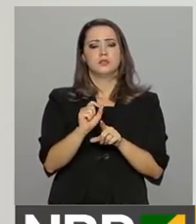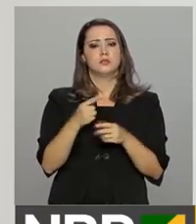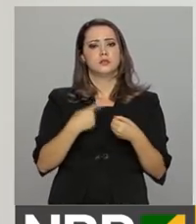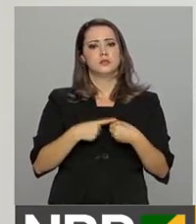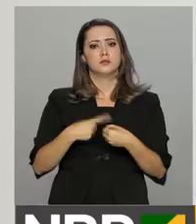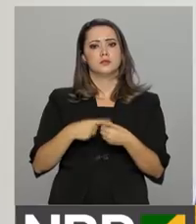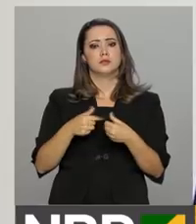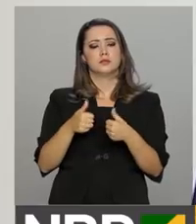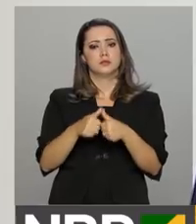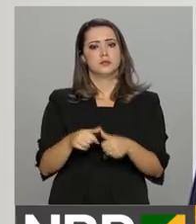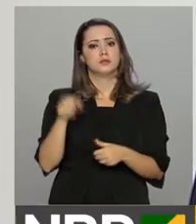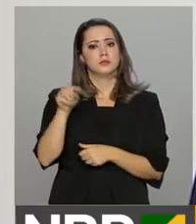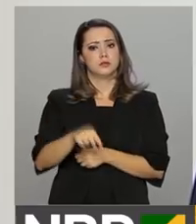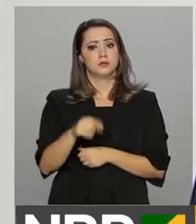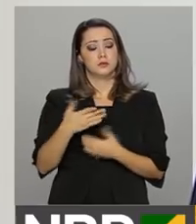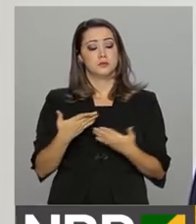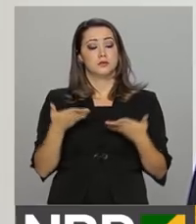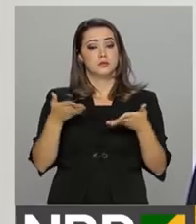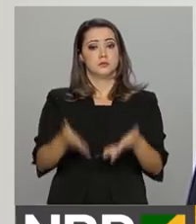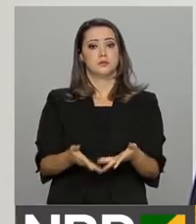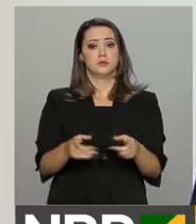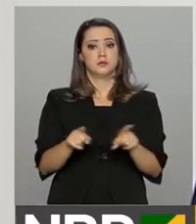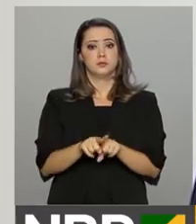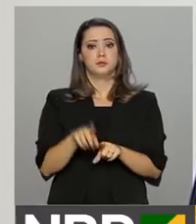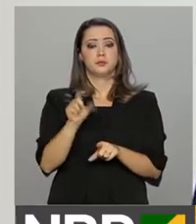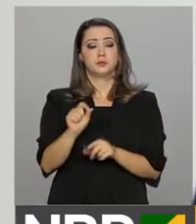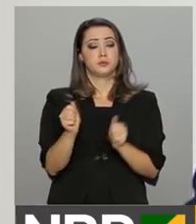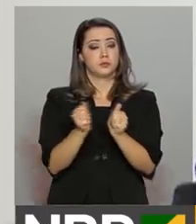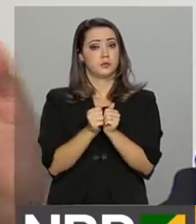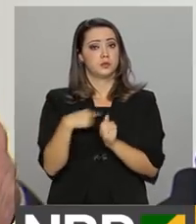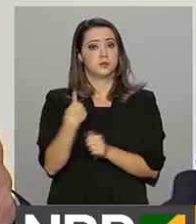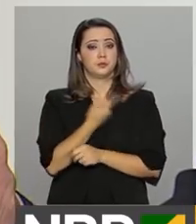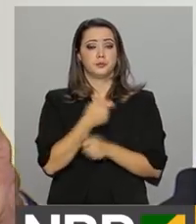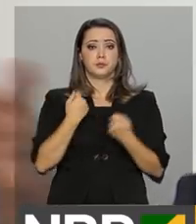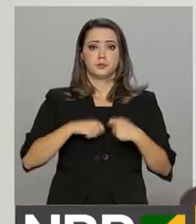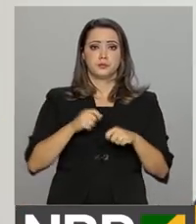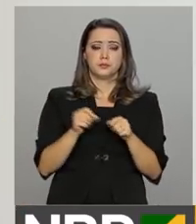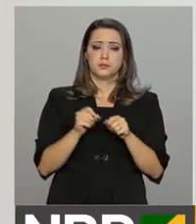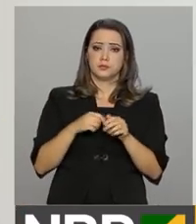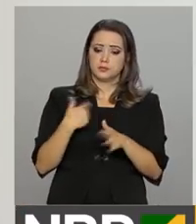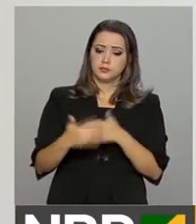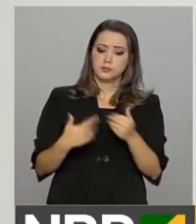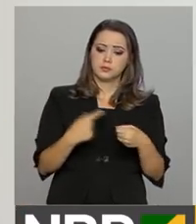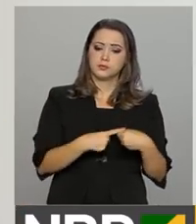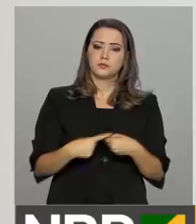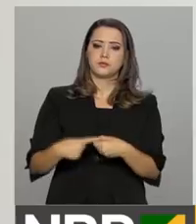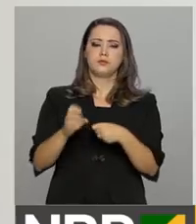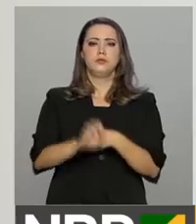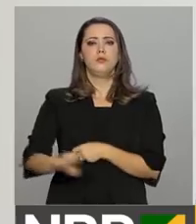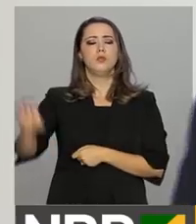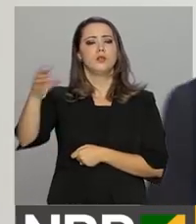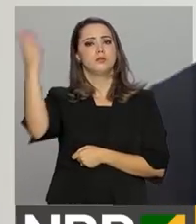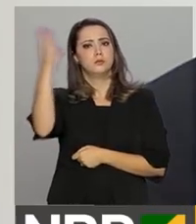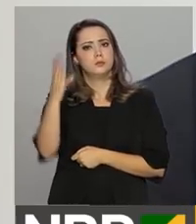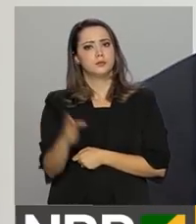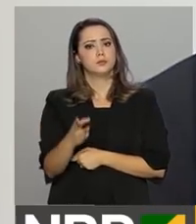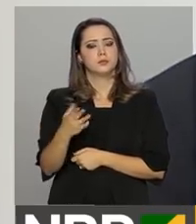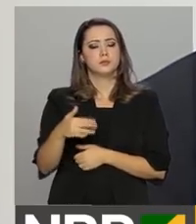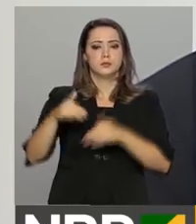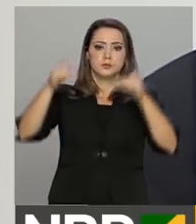que estão aqui aqui presentes de fora parte o que nós temos feito ao longo do tempo para os estados brasileiros numa